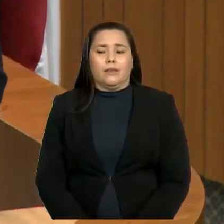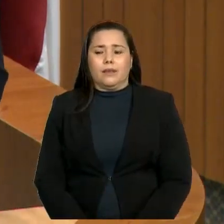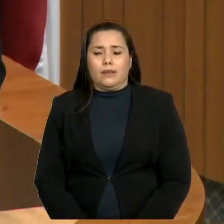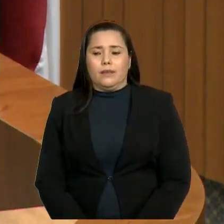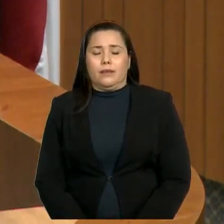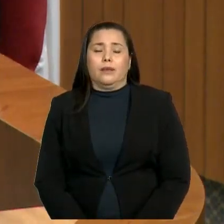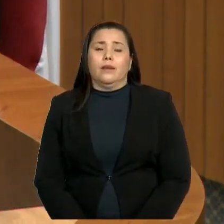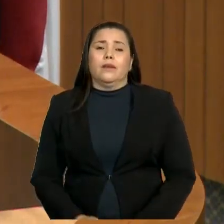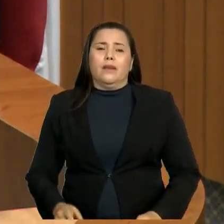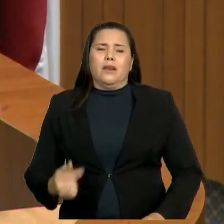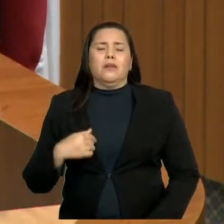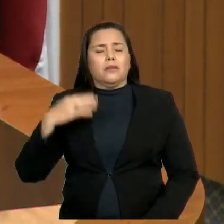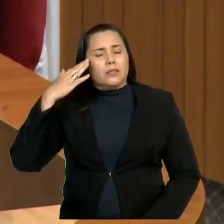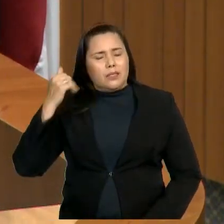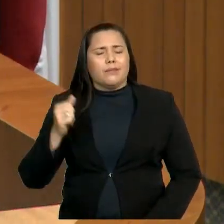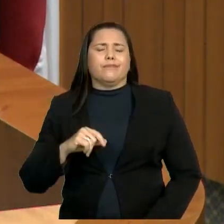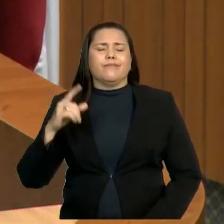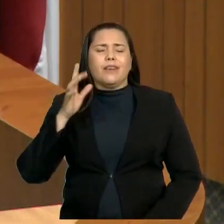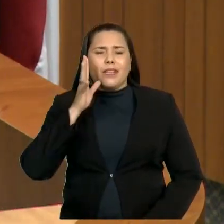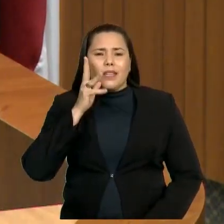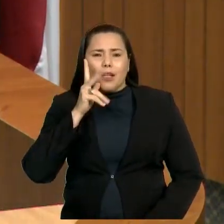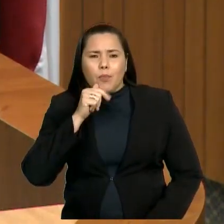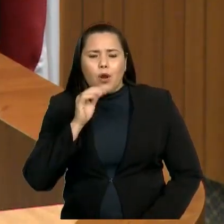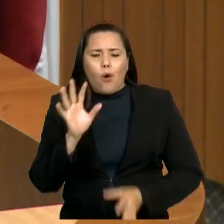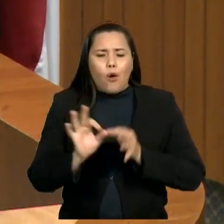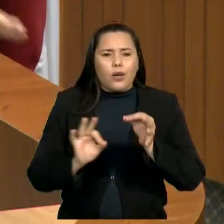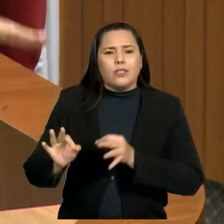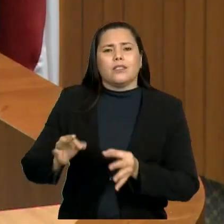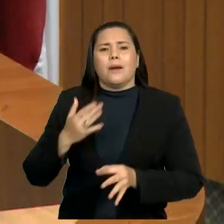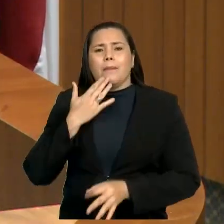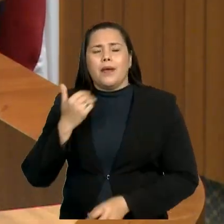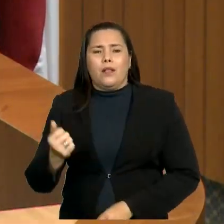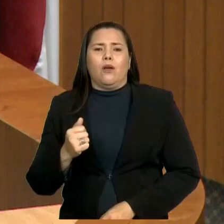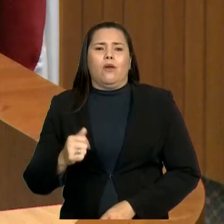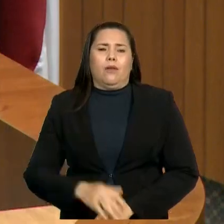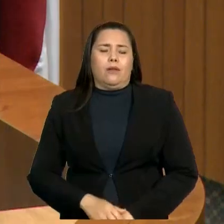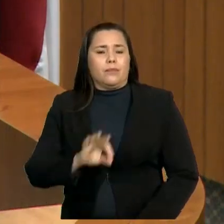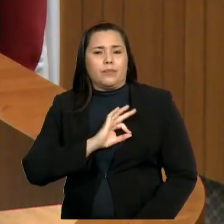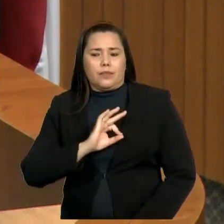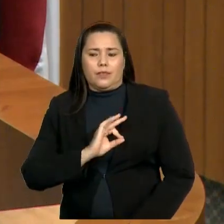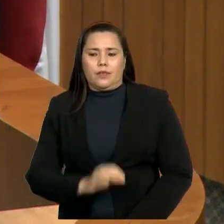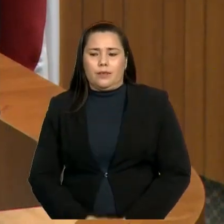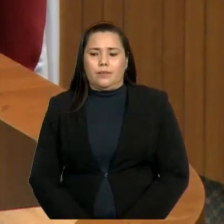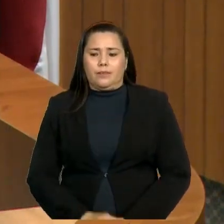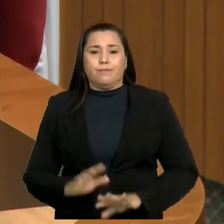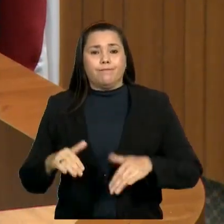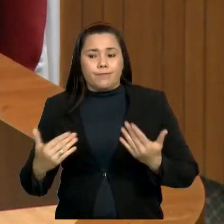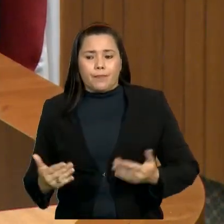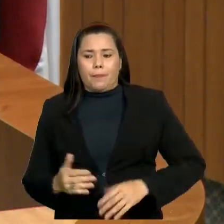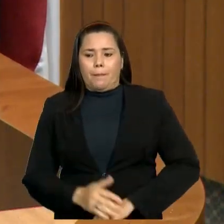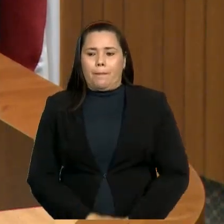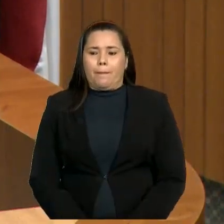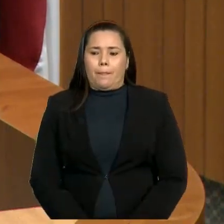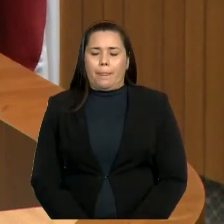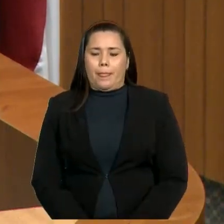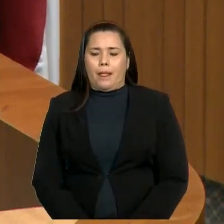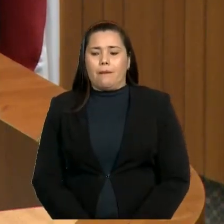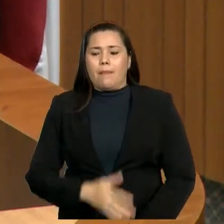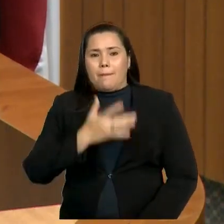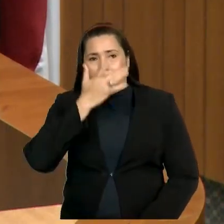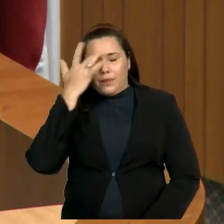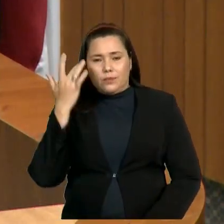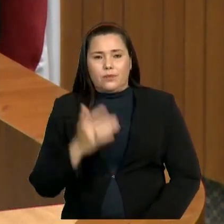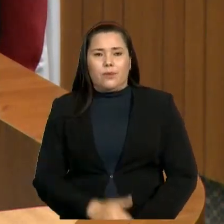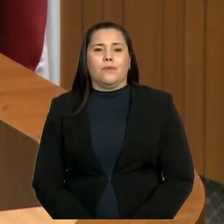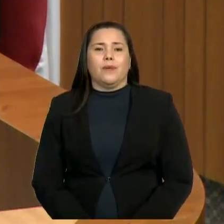tá trabalhando assim como a polícia civil numa condição ruim e aí colocar uma pessoa que tá ali endividada que